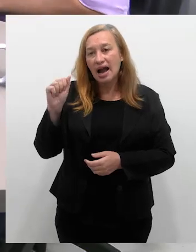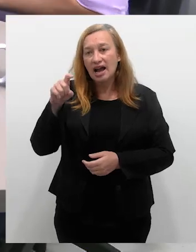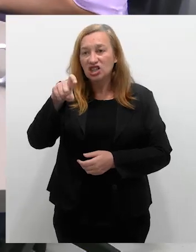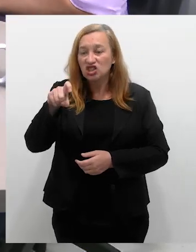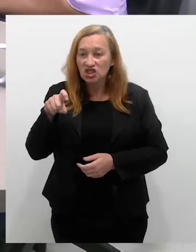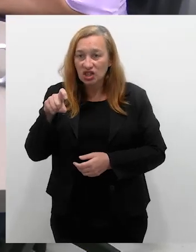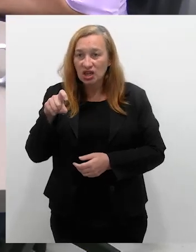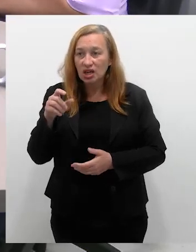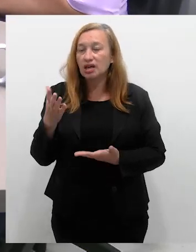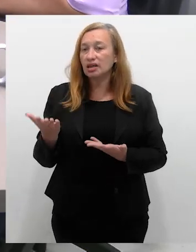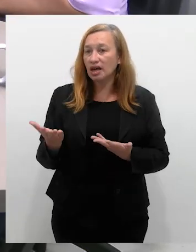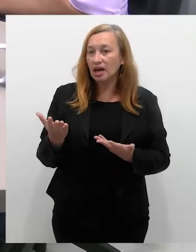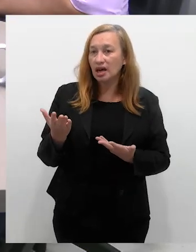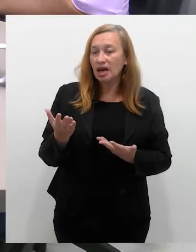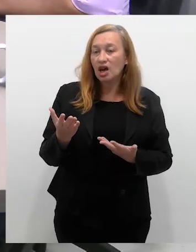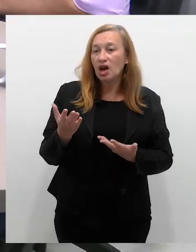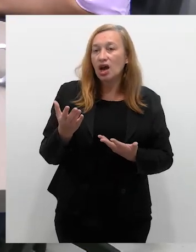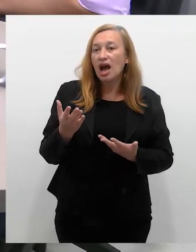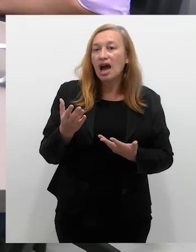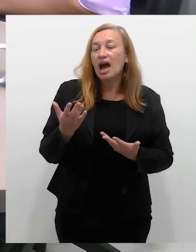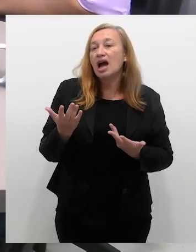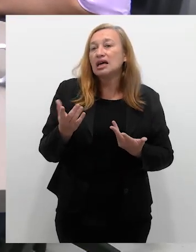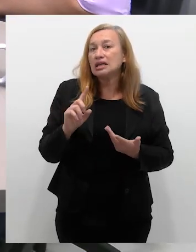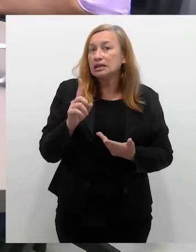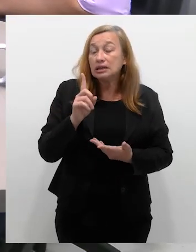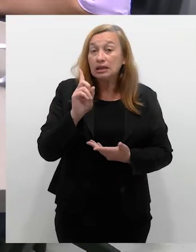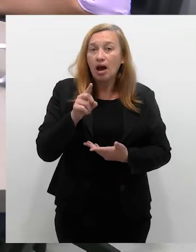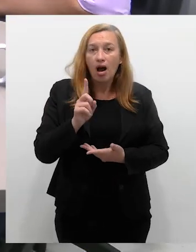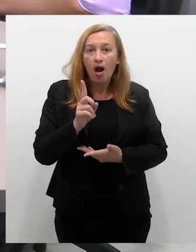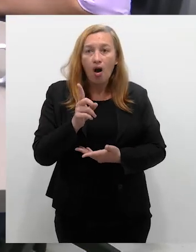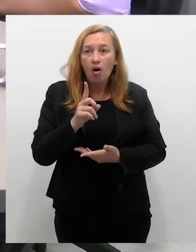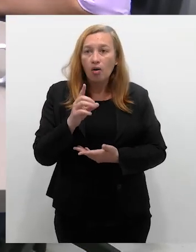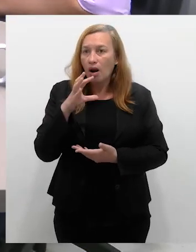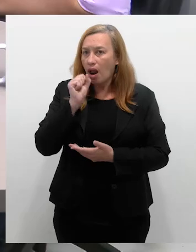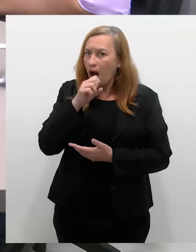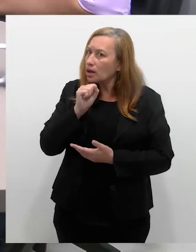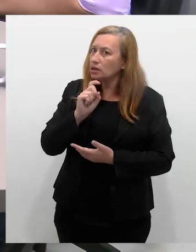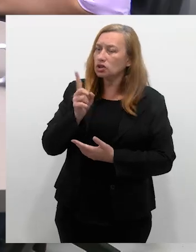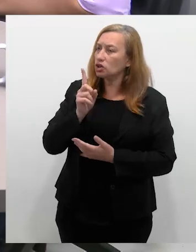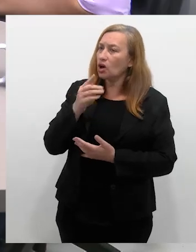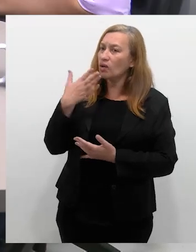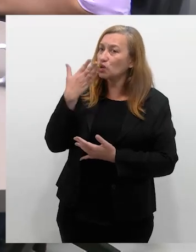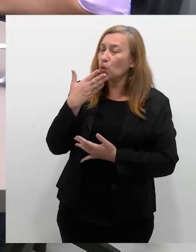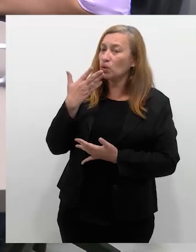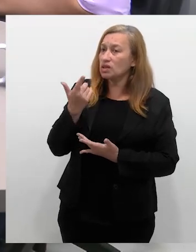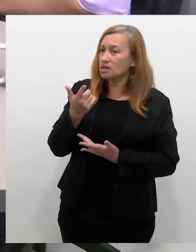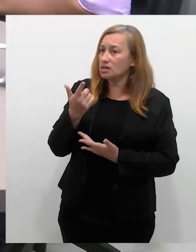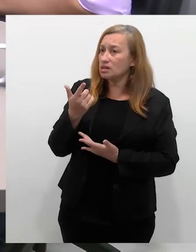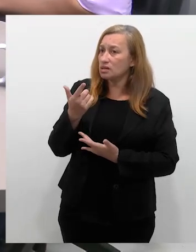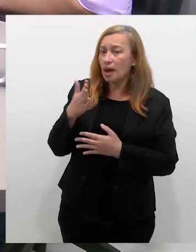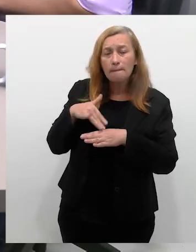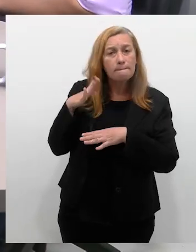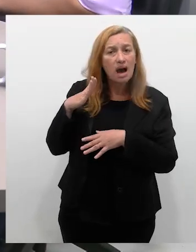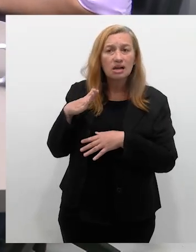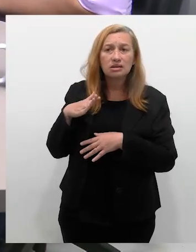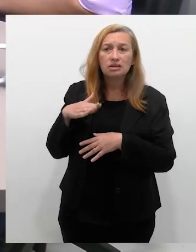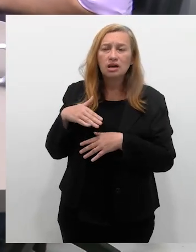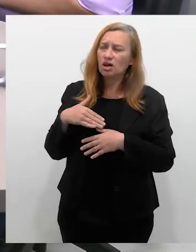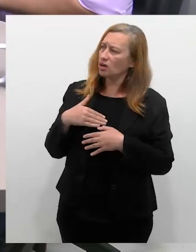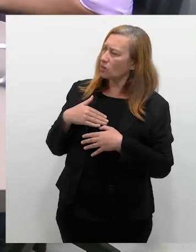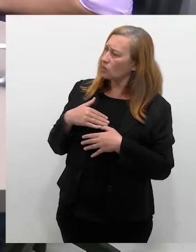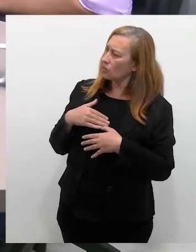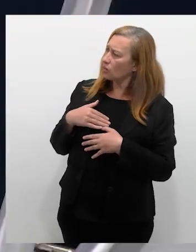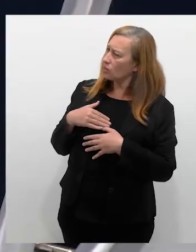mais azedas, né? Não um copo de suco de laranja que você vai espremer só a laranja, então a quantidade de açúcar é muito